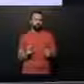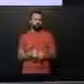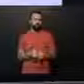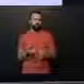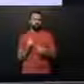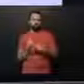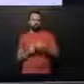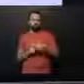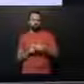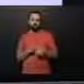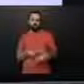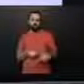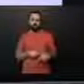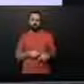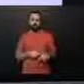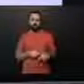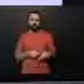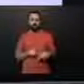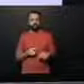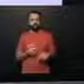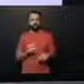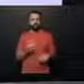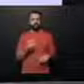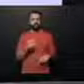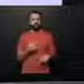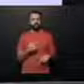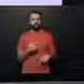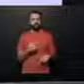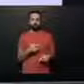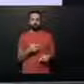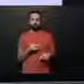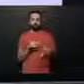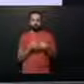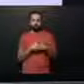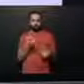de 7 grupinhos de 100, né? 1,